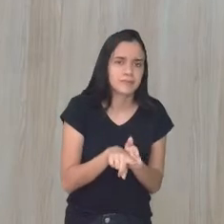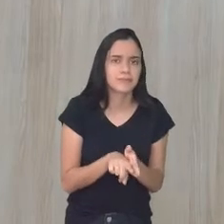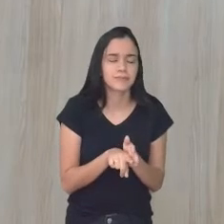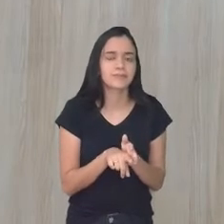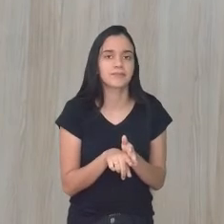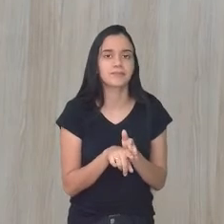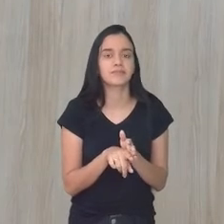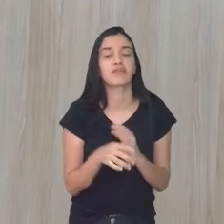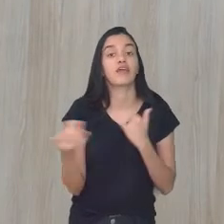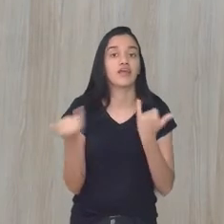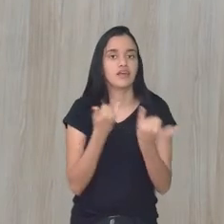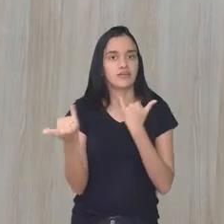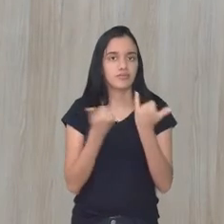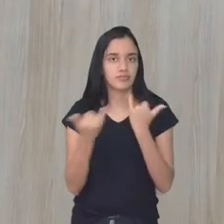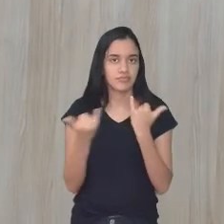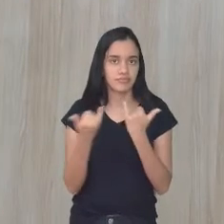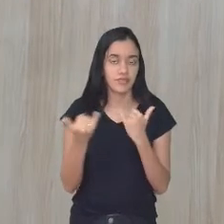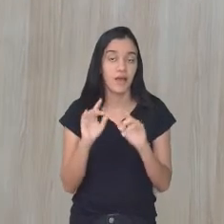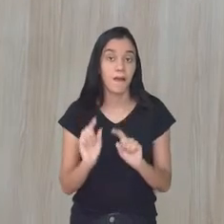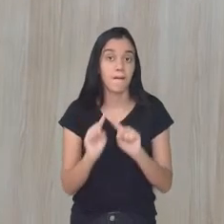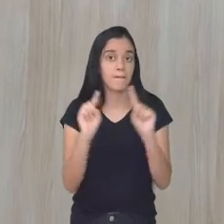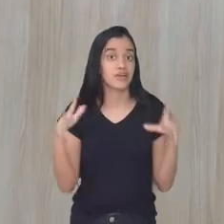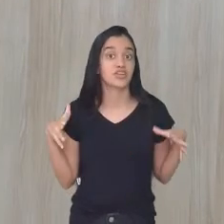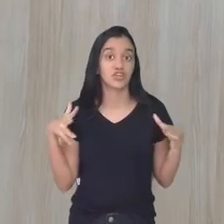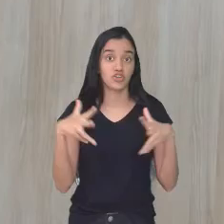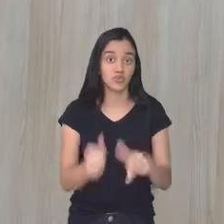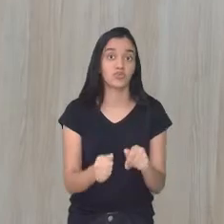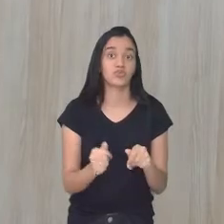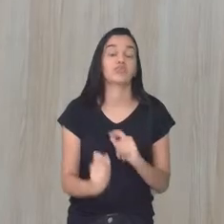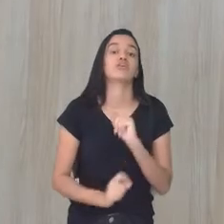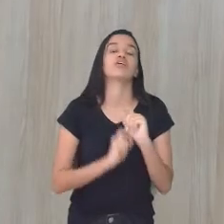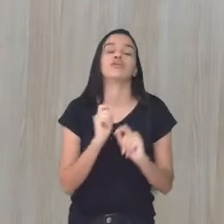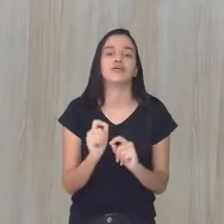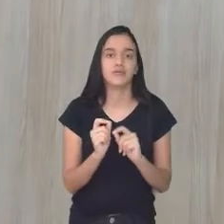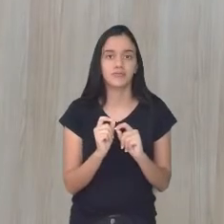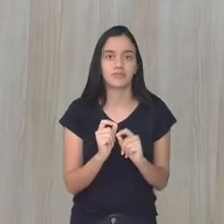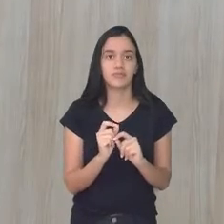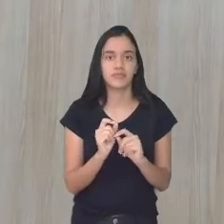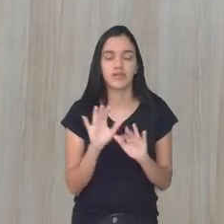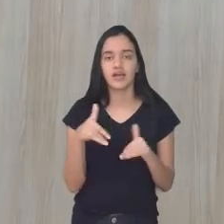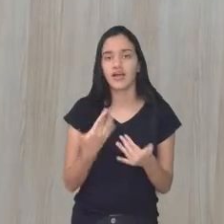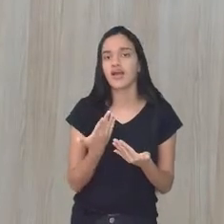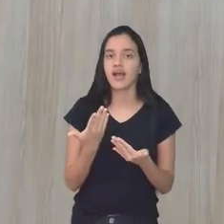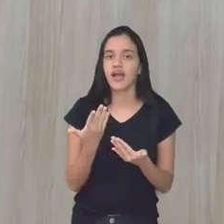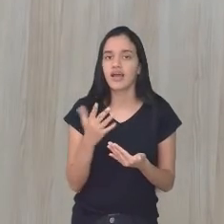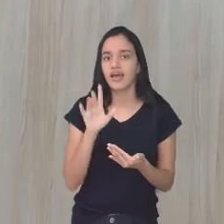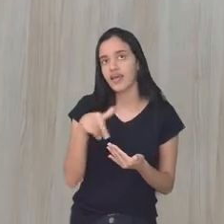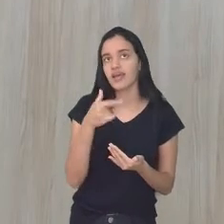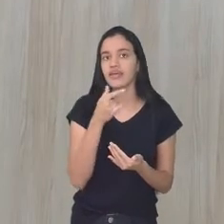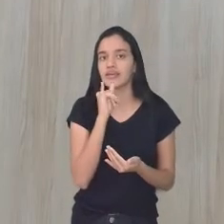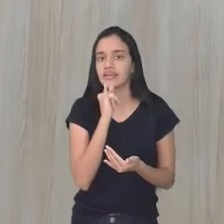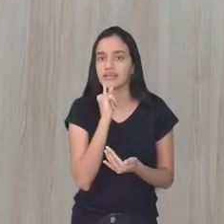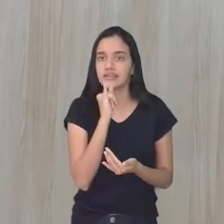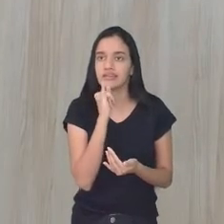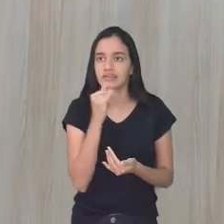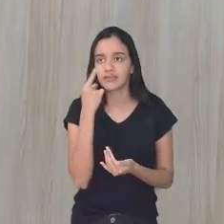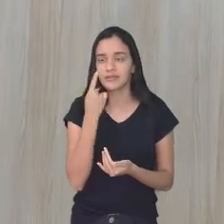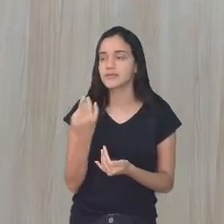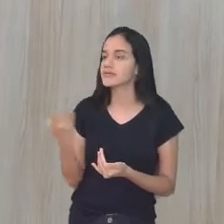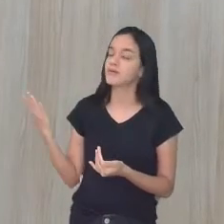lhe dando aquela informação. Mas tudo isso, né, é em relação aí à questão